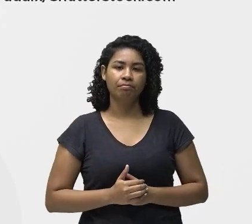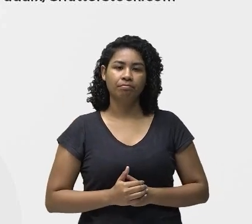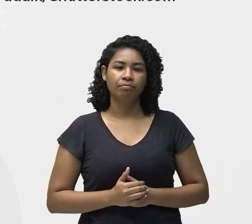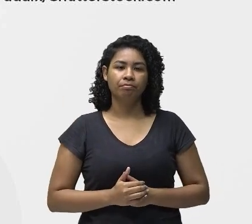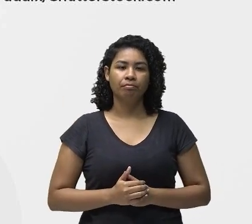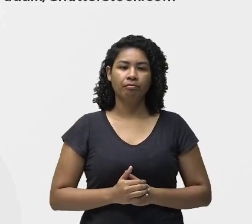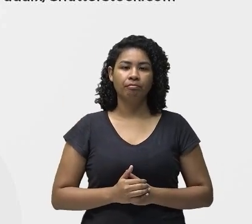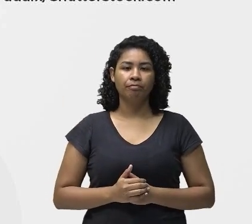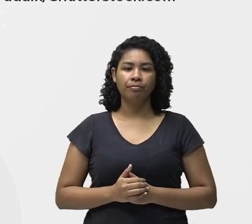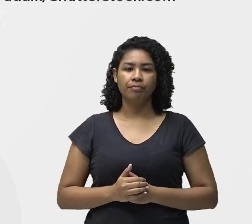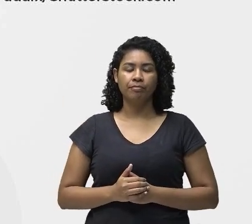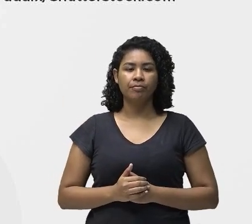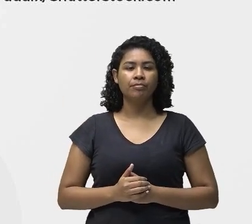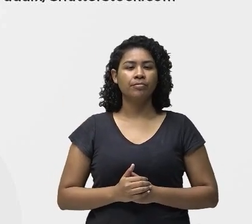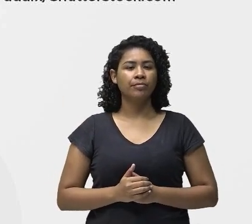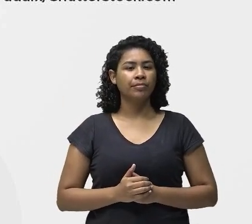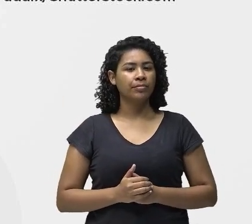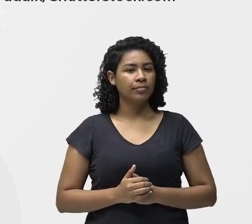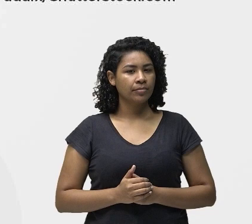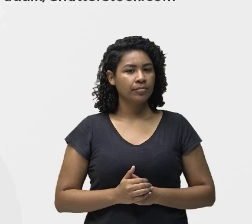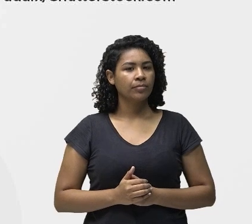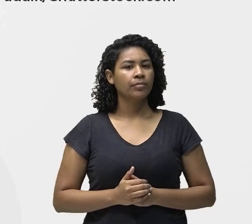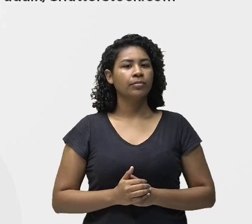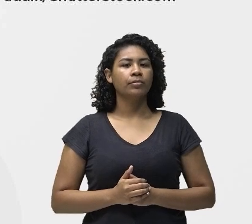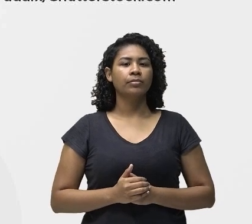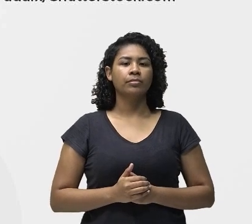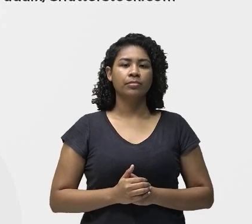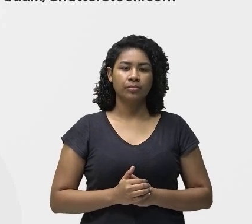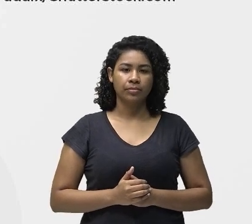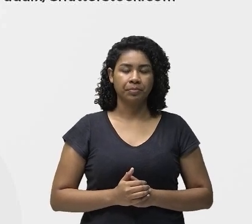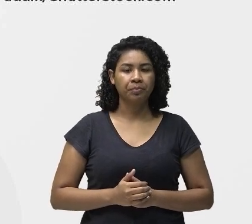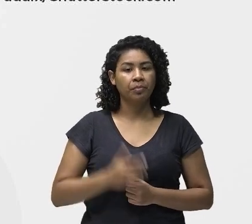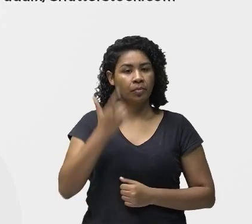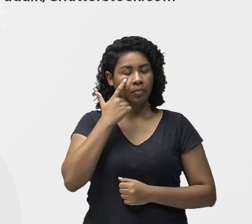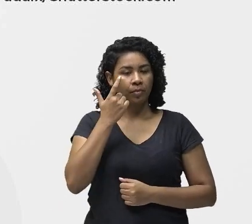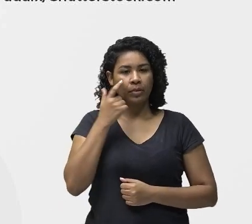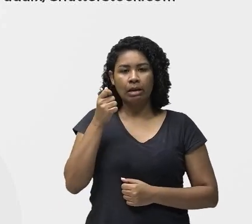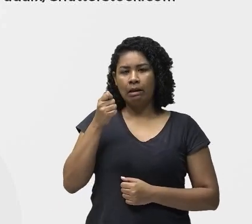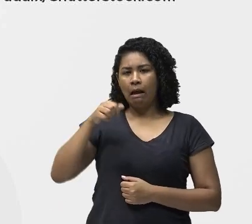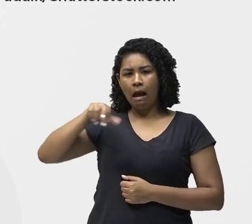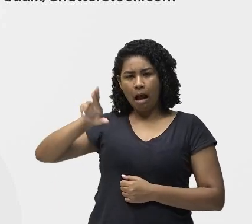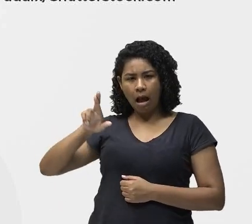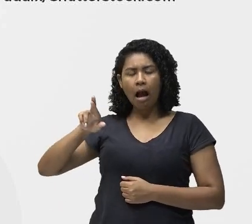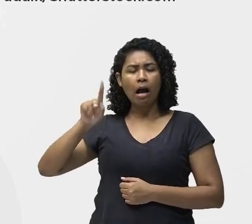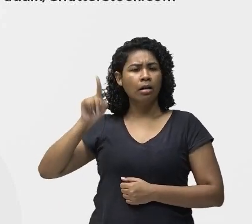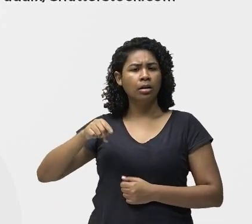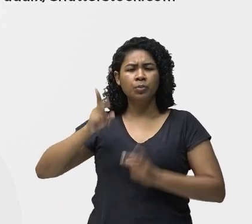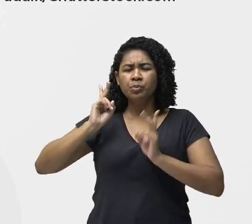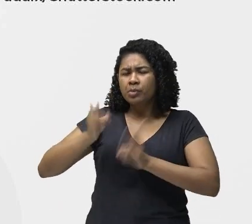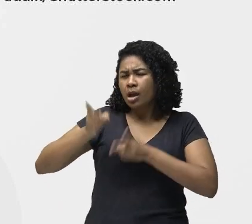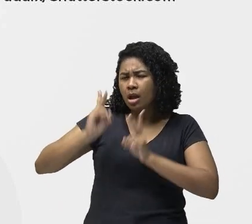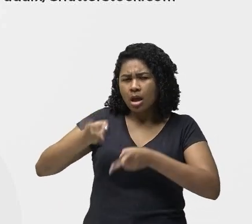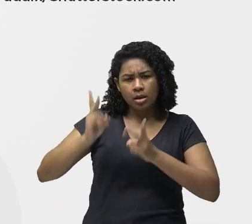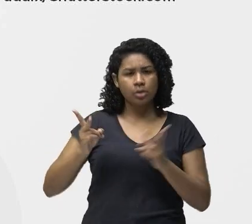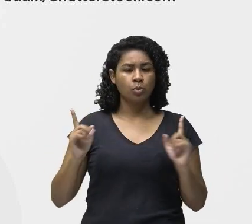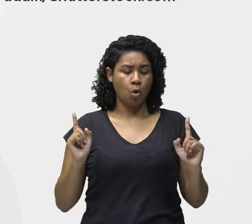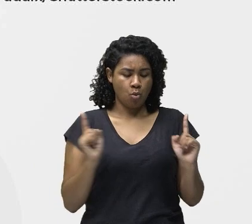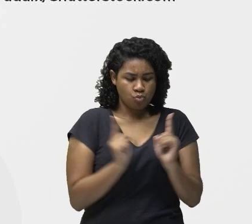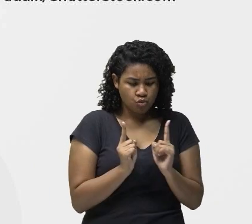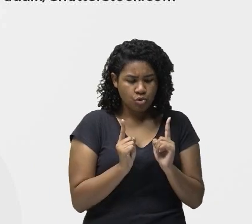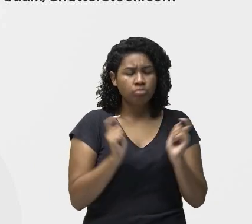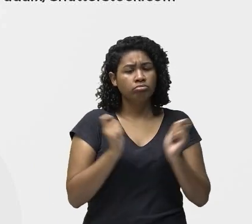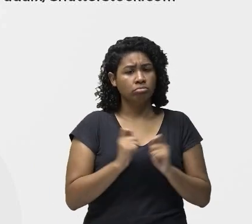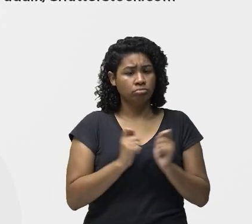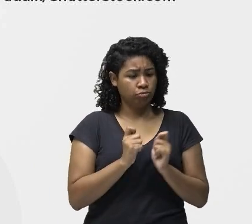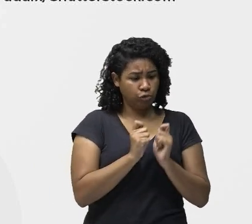de ar pode ocupar um espaço maior ou menor. Olha só, a mesma quantidade pode ocupar